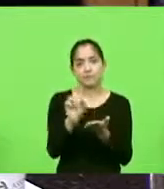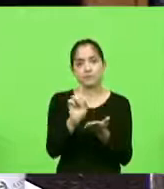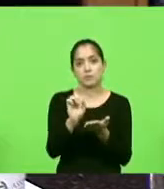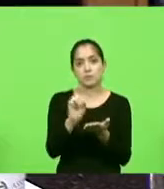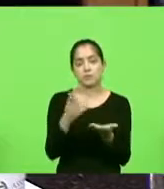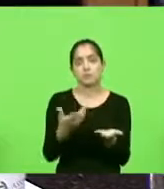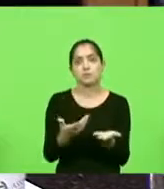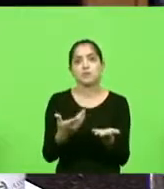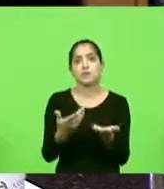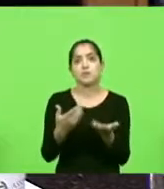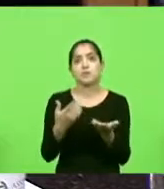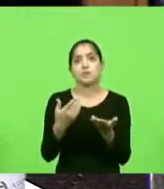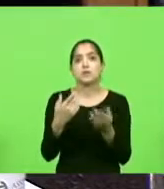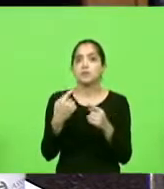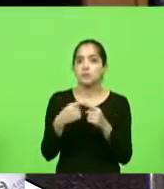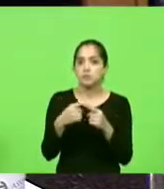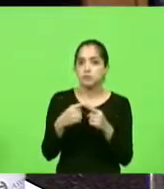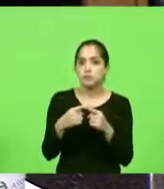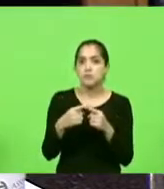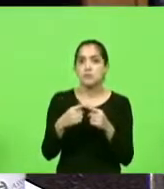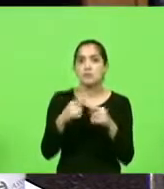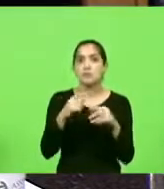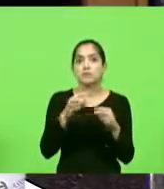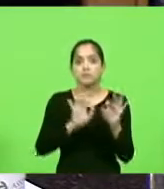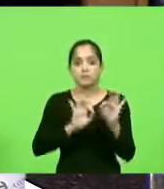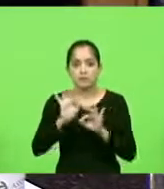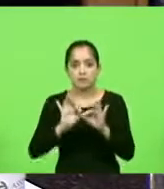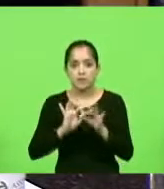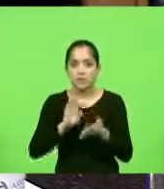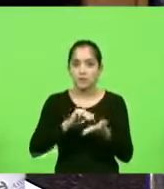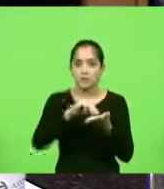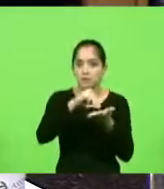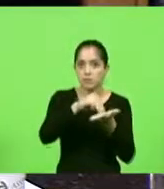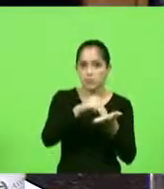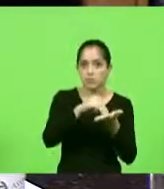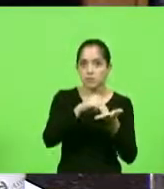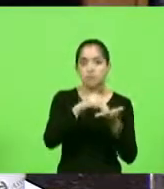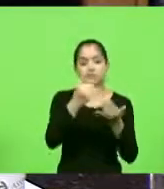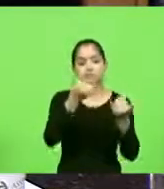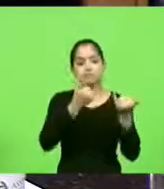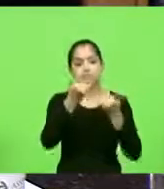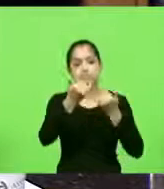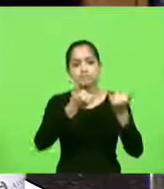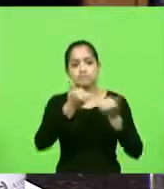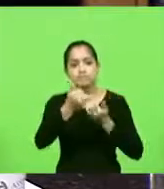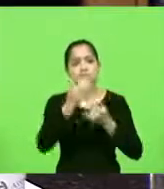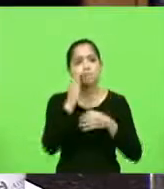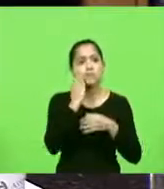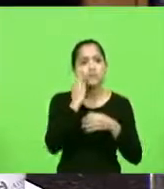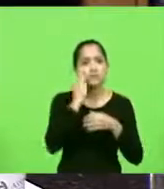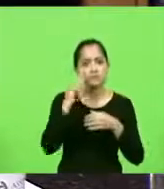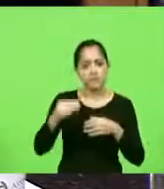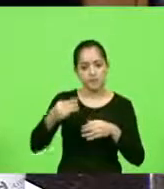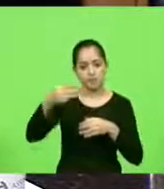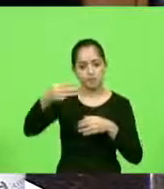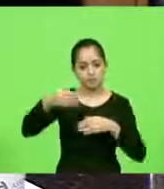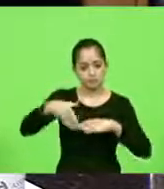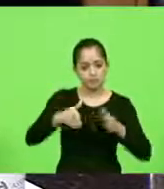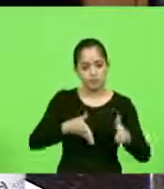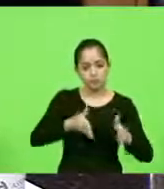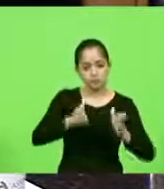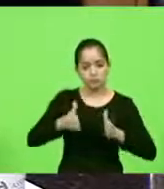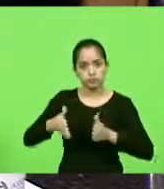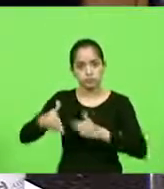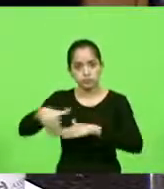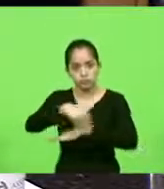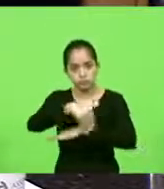faz necessária essa moção para que a gente possa ter um respaldo. As terceiras faixas nessa área